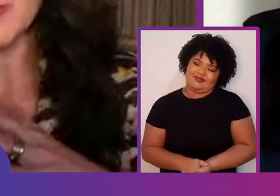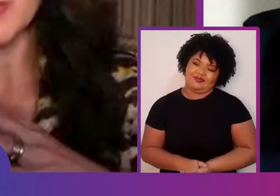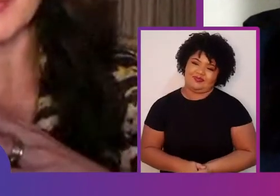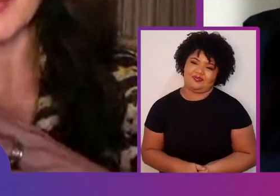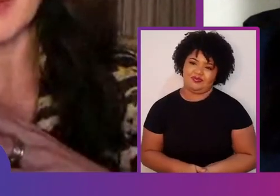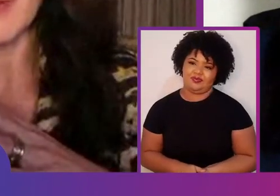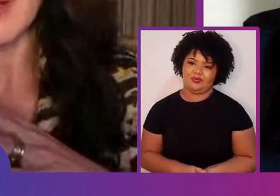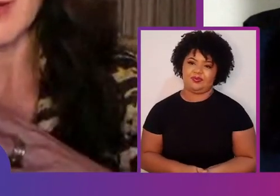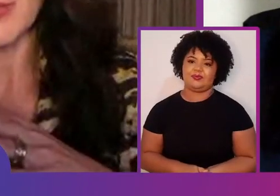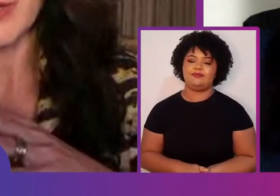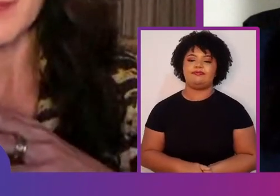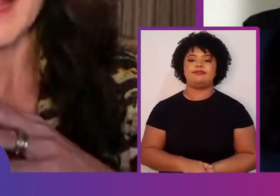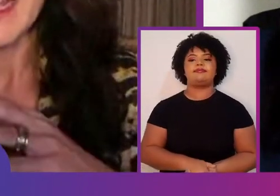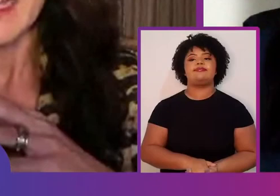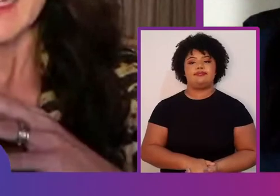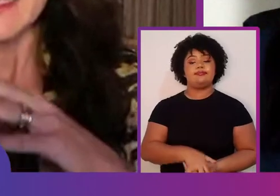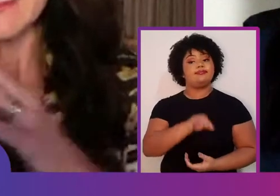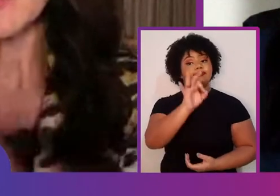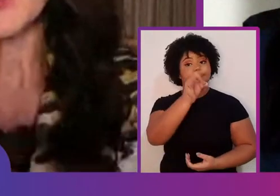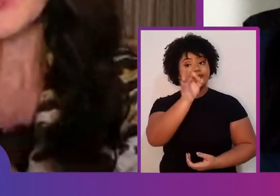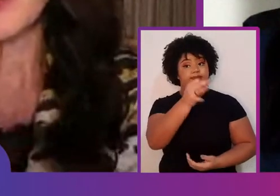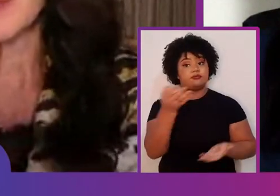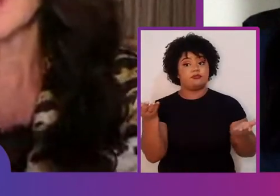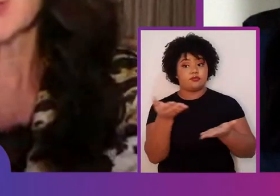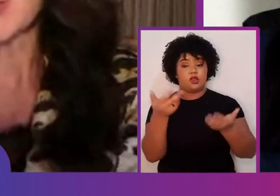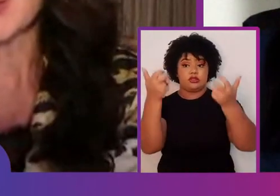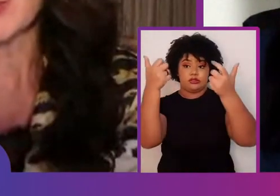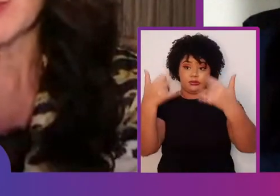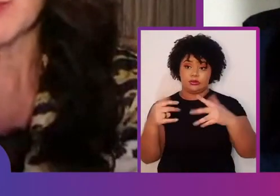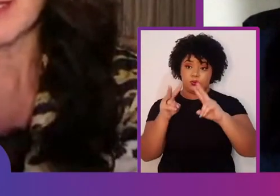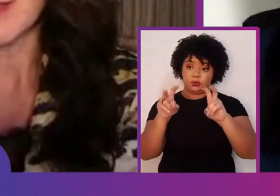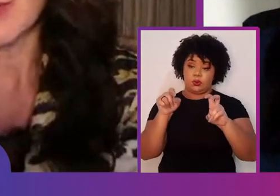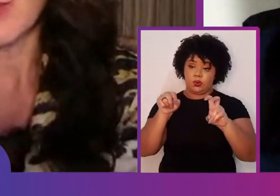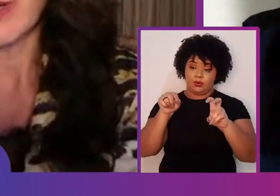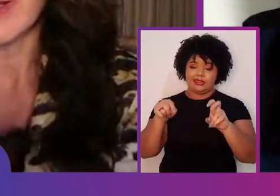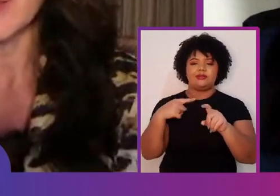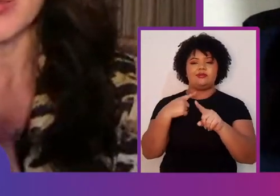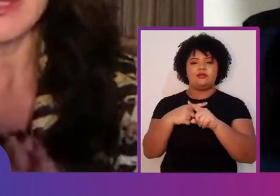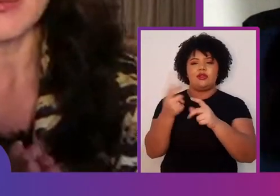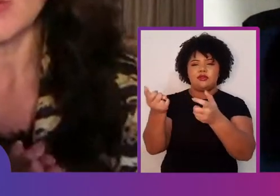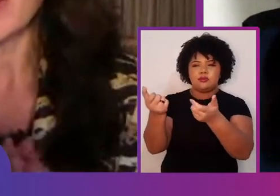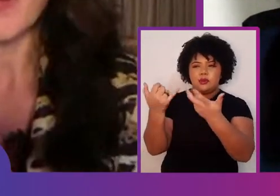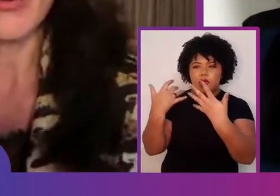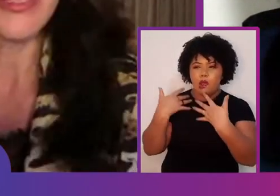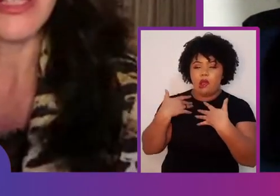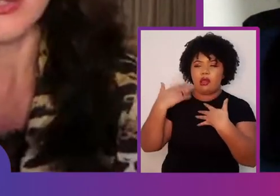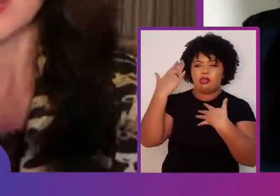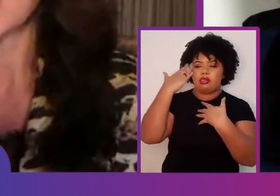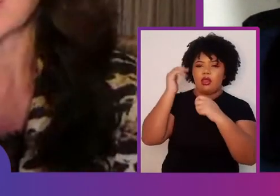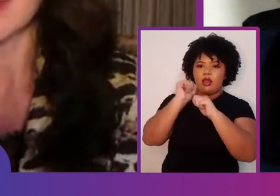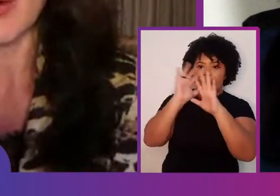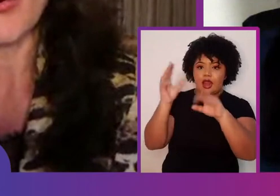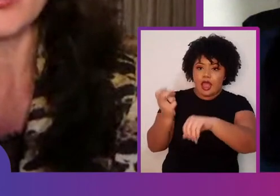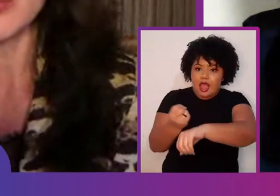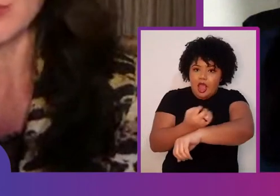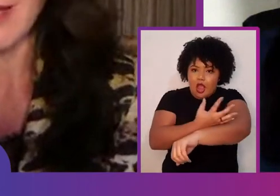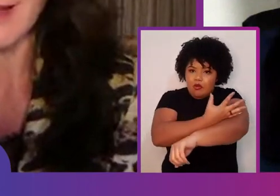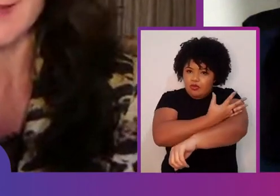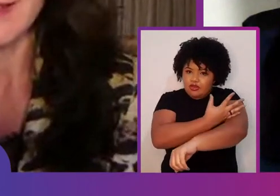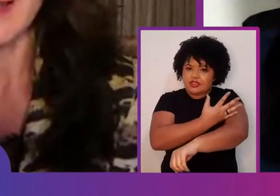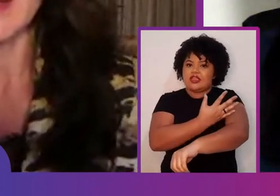É exatamente sobre isso que eu queria falar agora. Se, pelo que eu entendi da sua explicação agora, emoção não é uma coisa que a gente